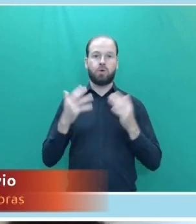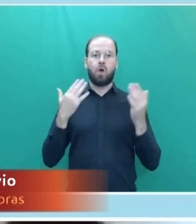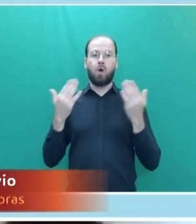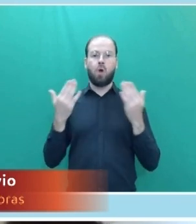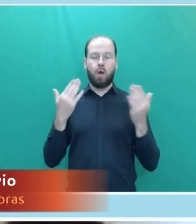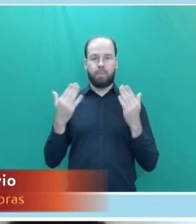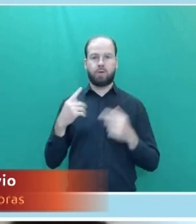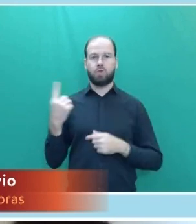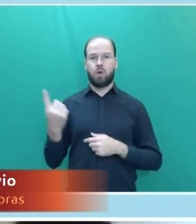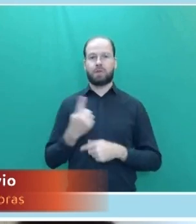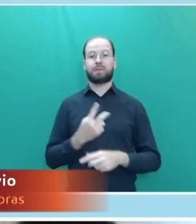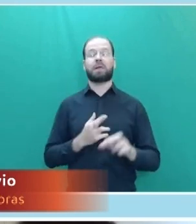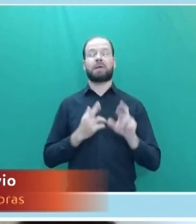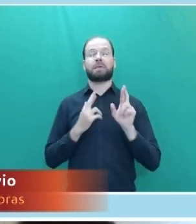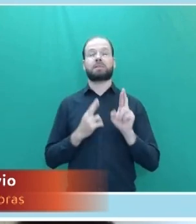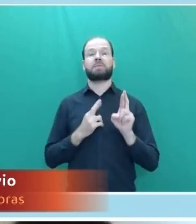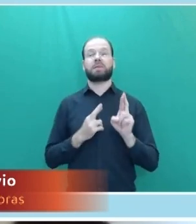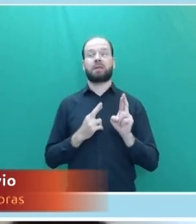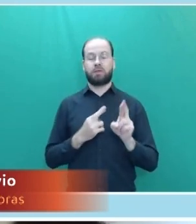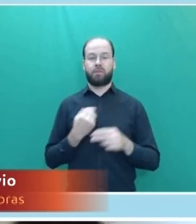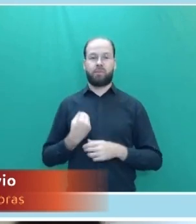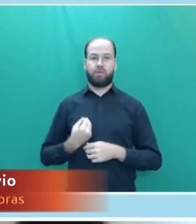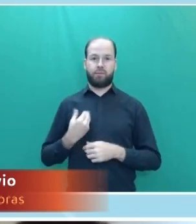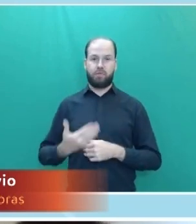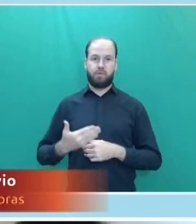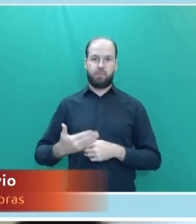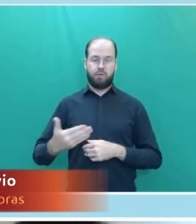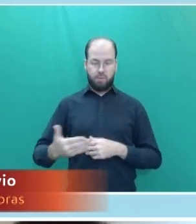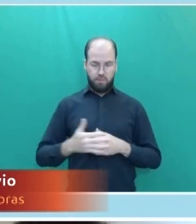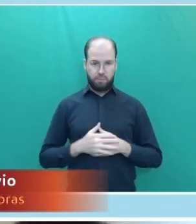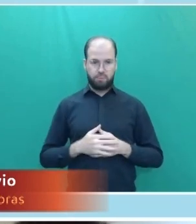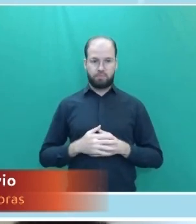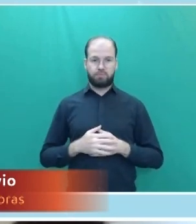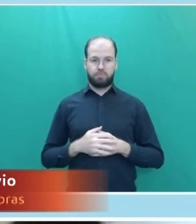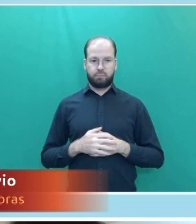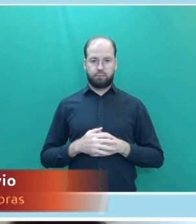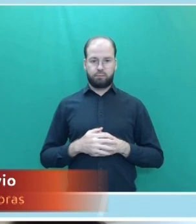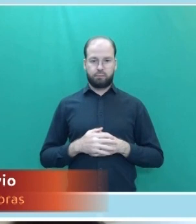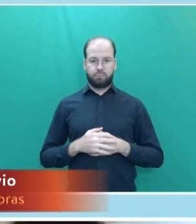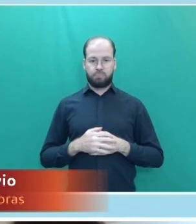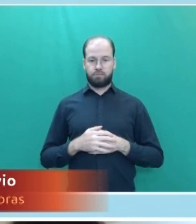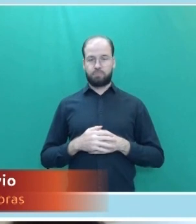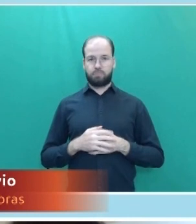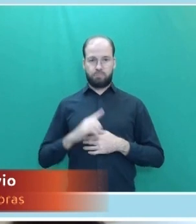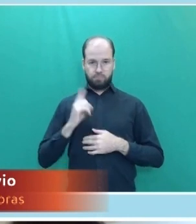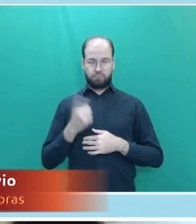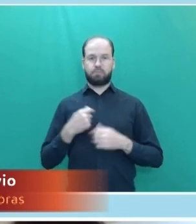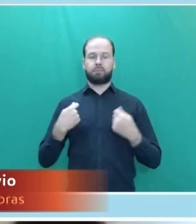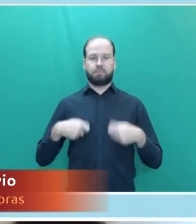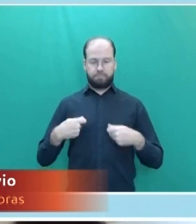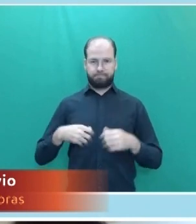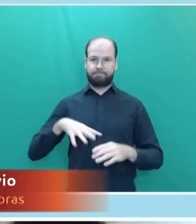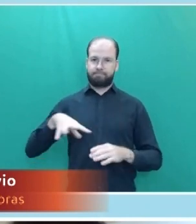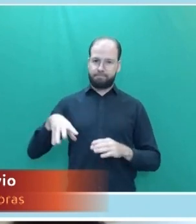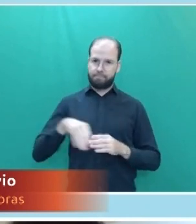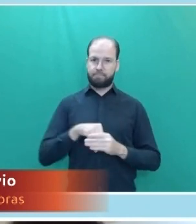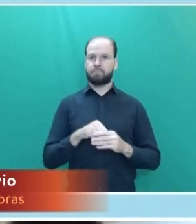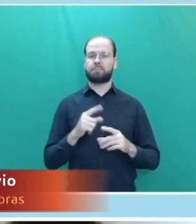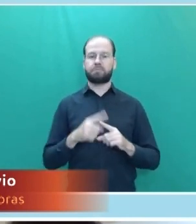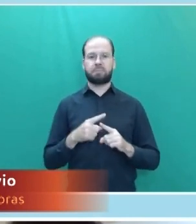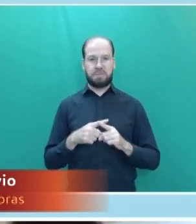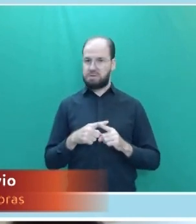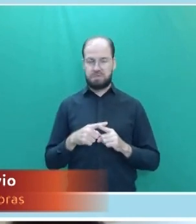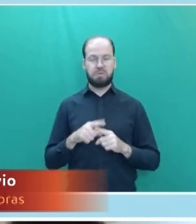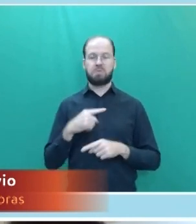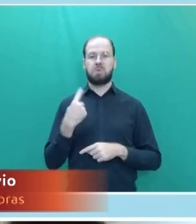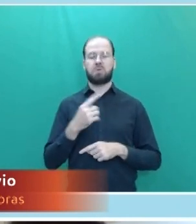nossas expectativas de vida. Então, a gente precisa estar inserida, porque senão a gente fica só